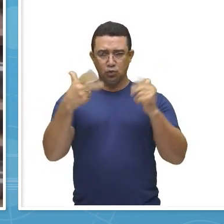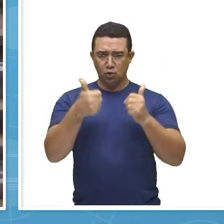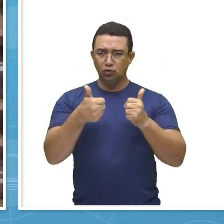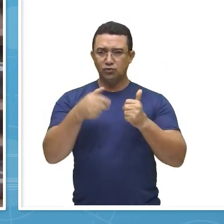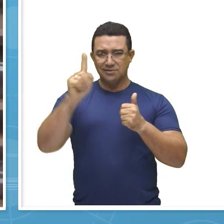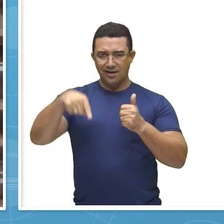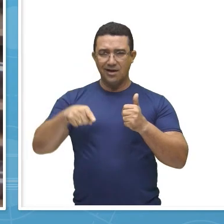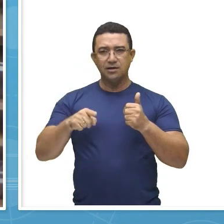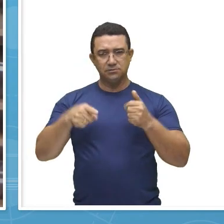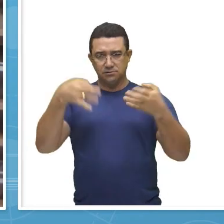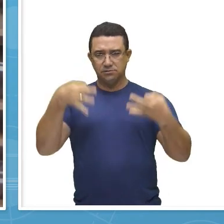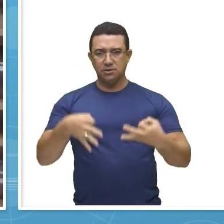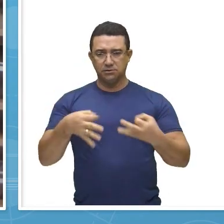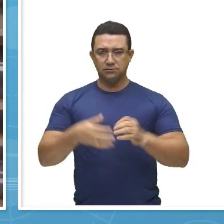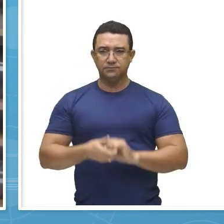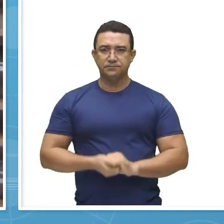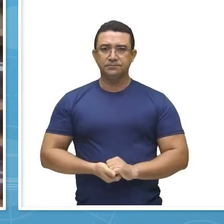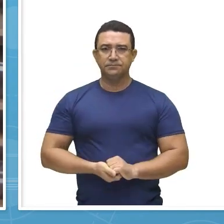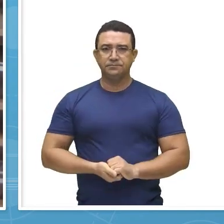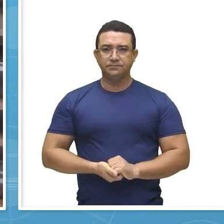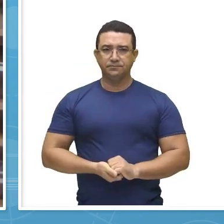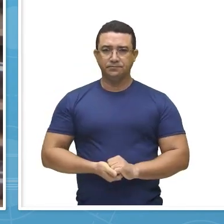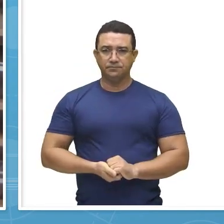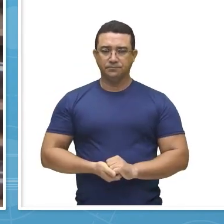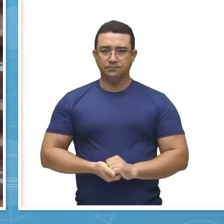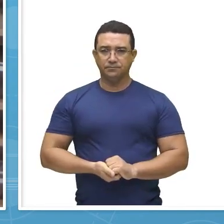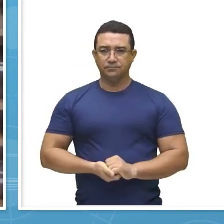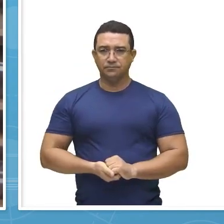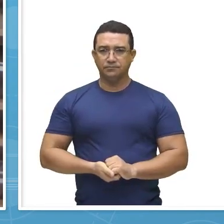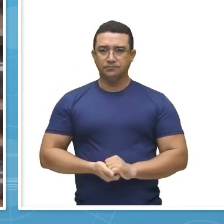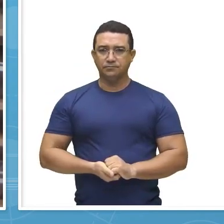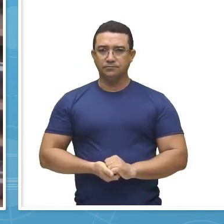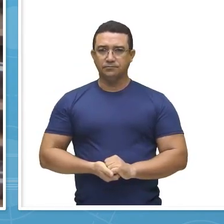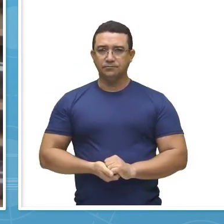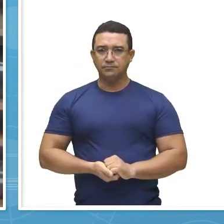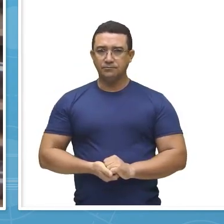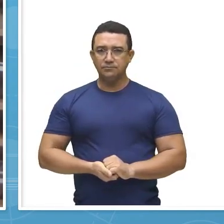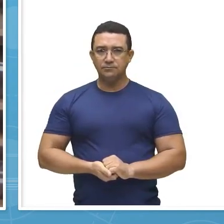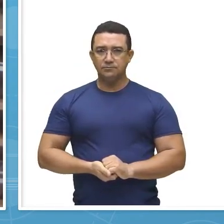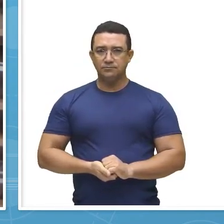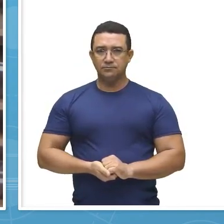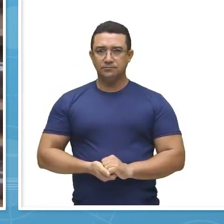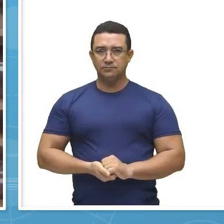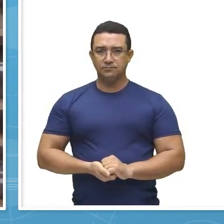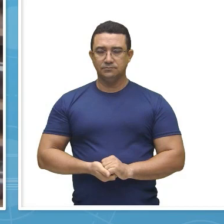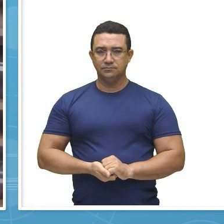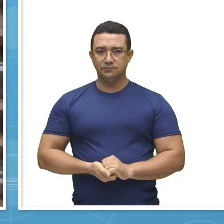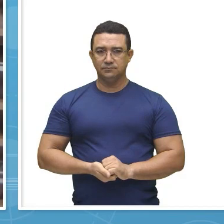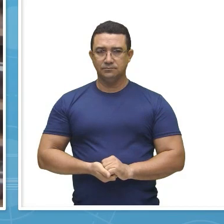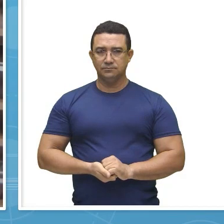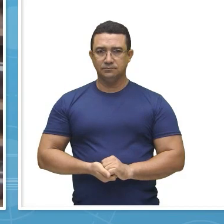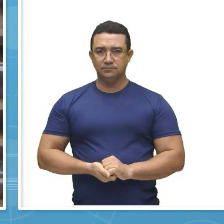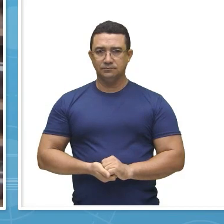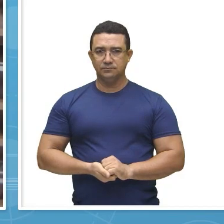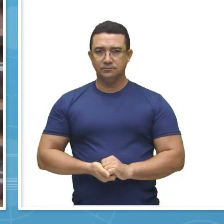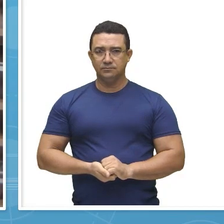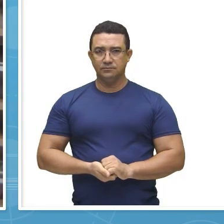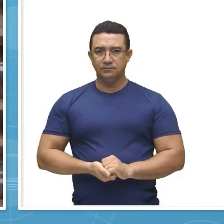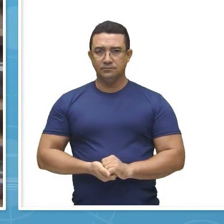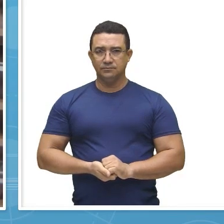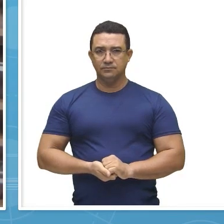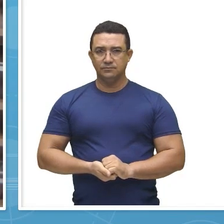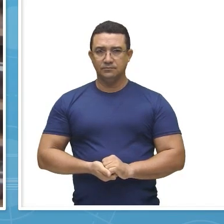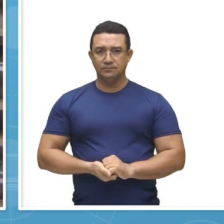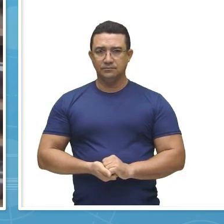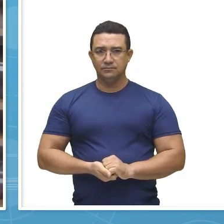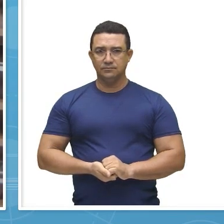corretos ali, tá bom? Feito isso, nós temos então também,